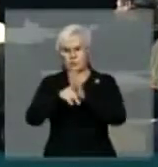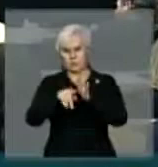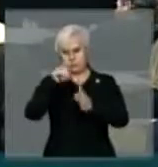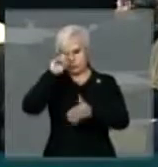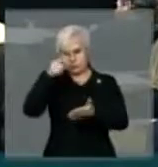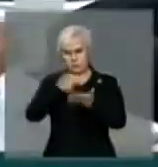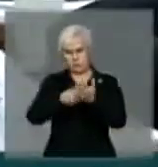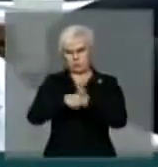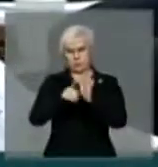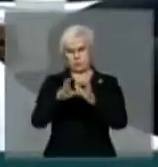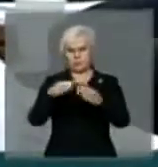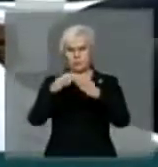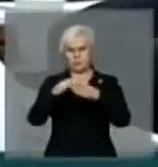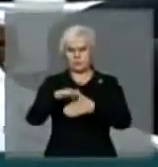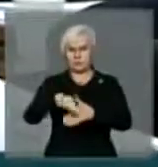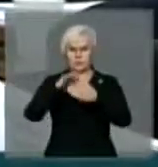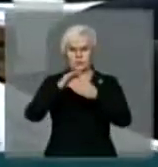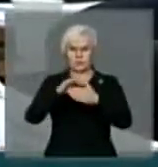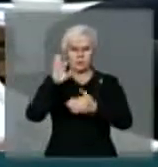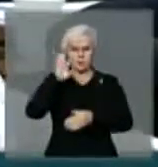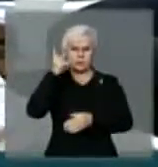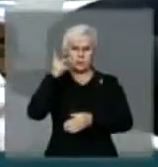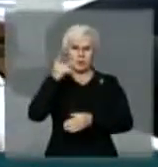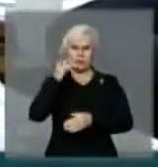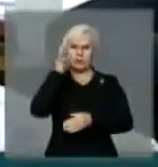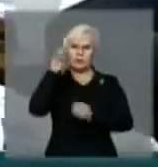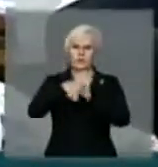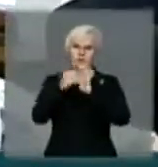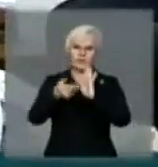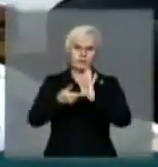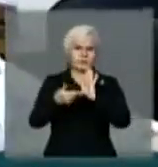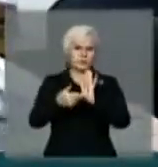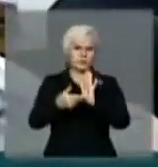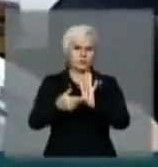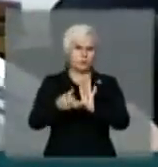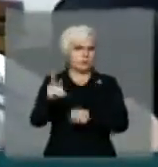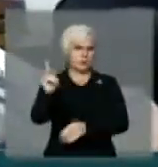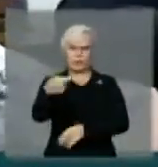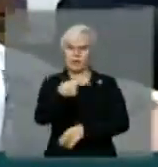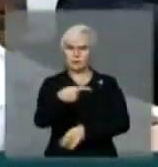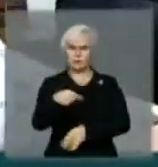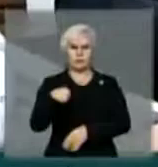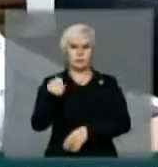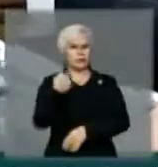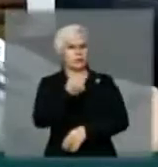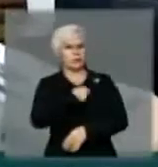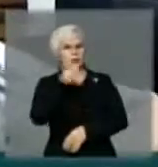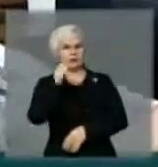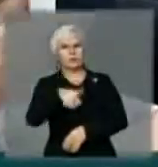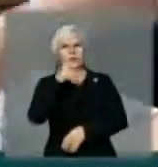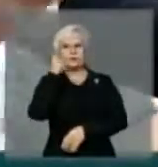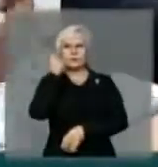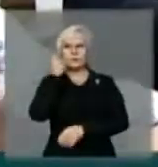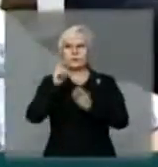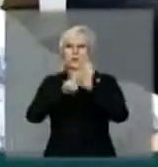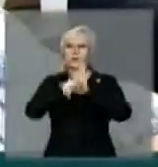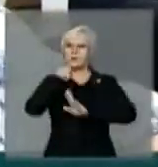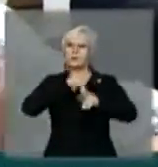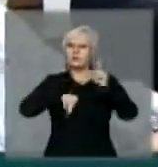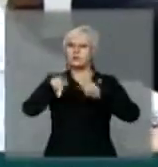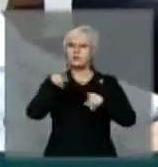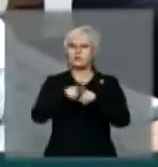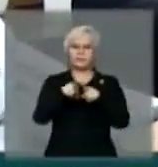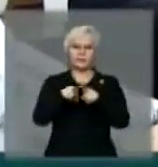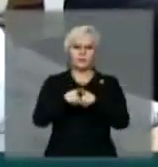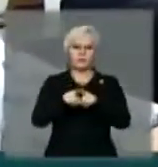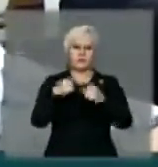líderes que define a dinâmica e os destinos dessa casa. Isso não está certo. Nós somos igualmente parlamentares representantes do povo. Por qualquer um desses